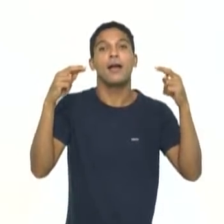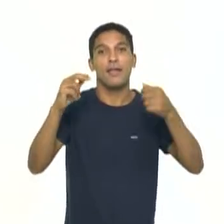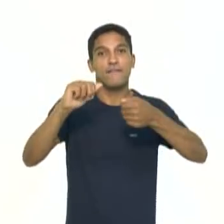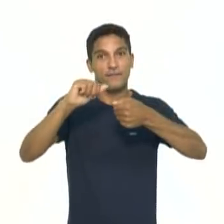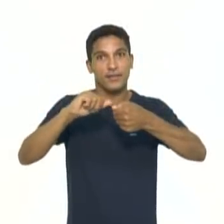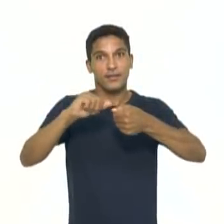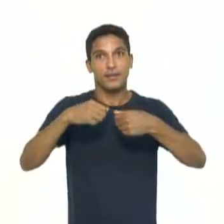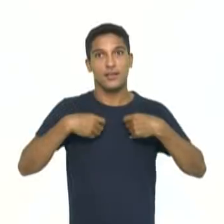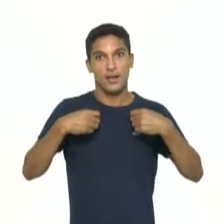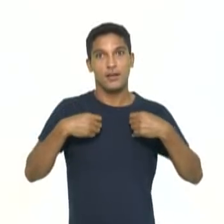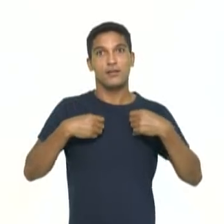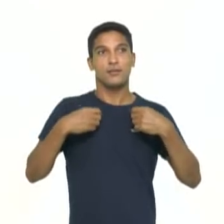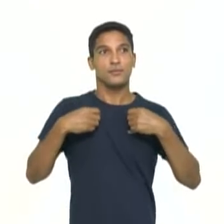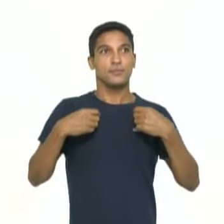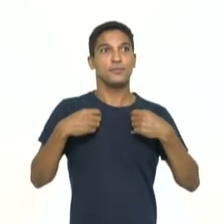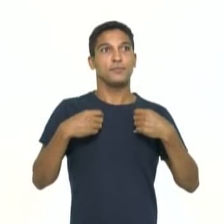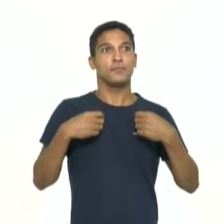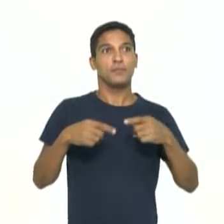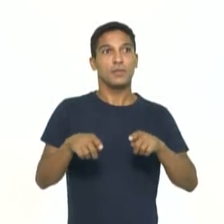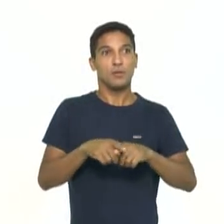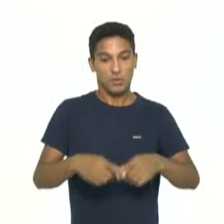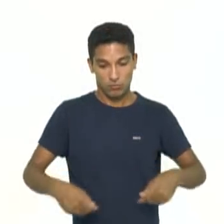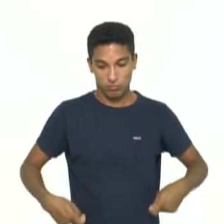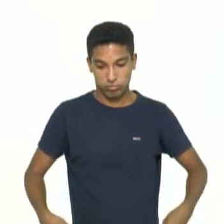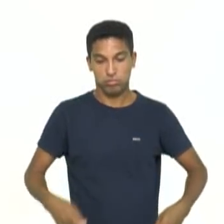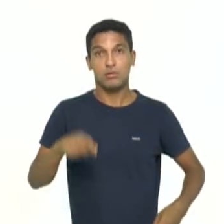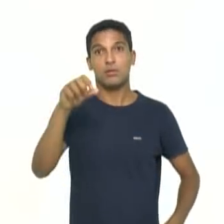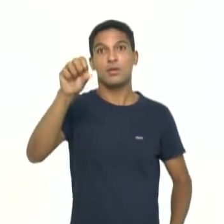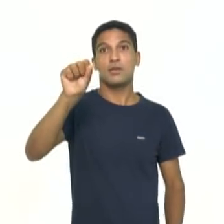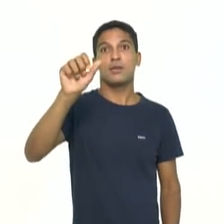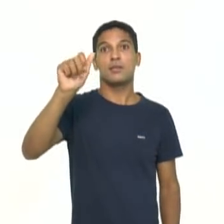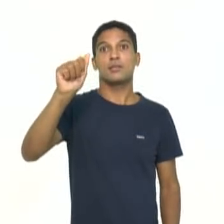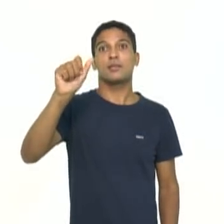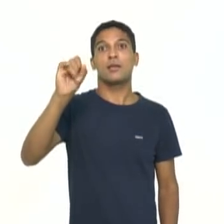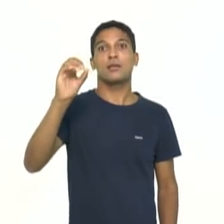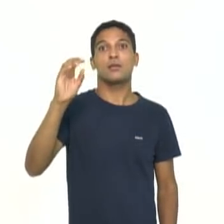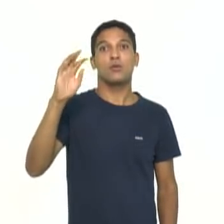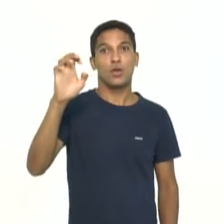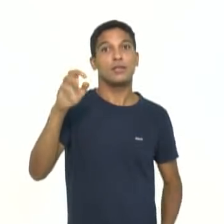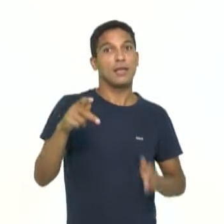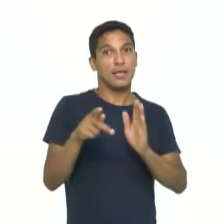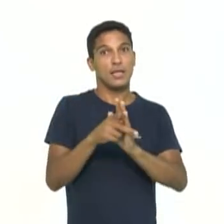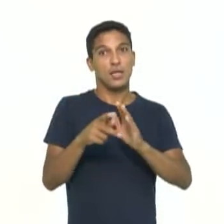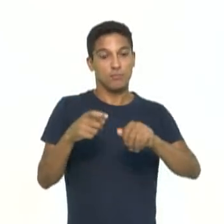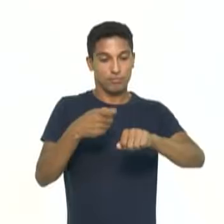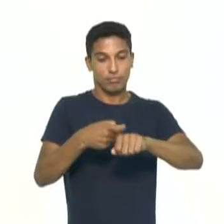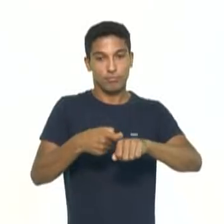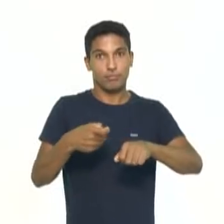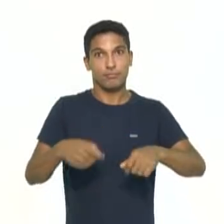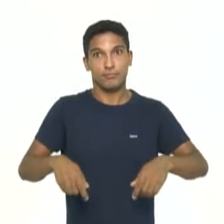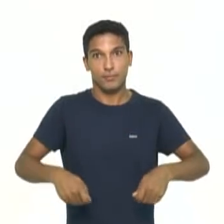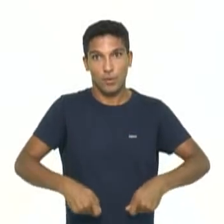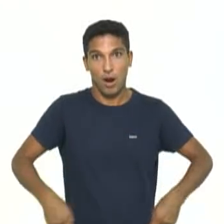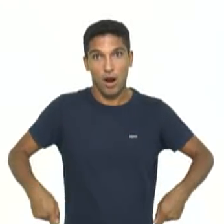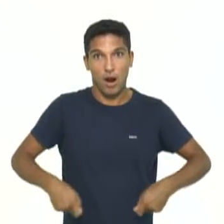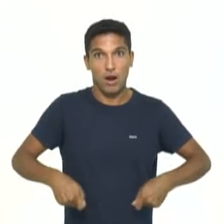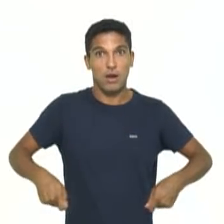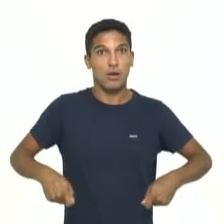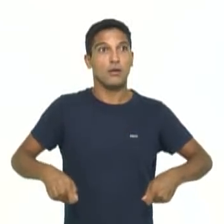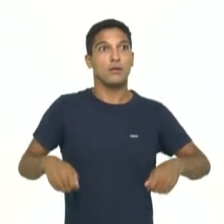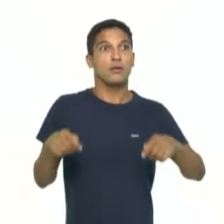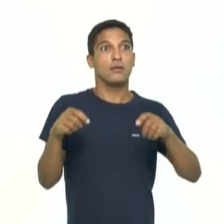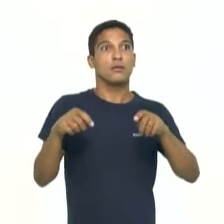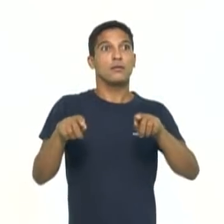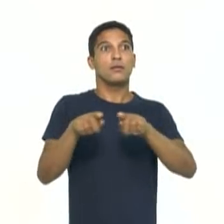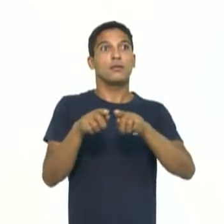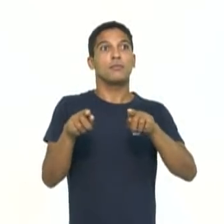um saiote, feito de um tecido também de cores rústicas, né, não havia um tingimento, e trazendo